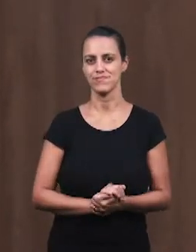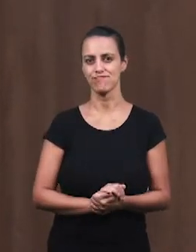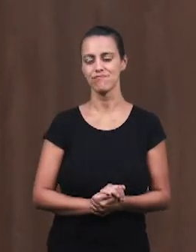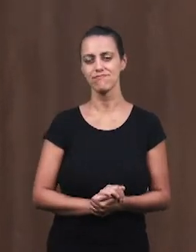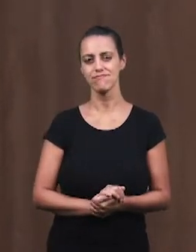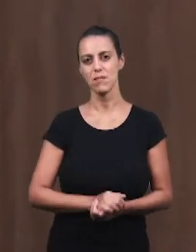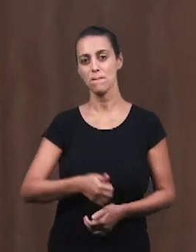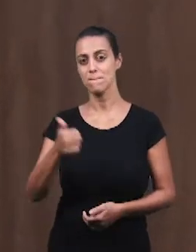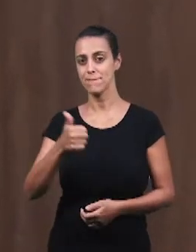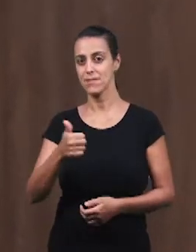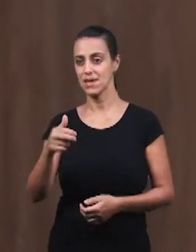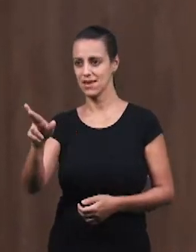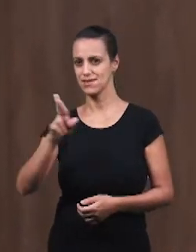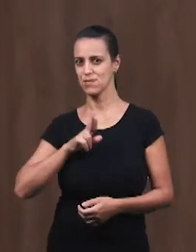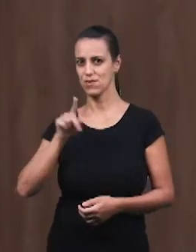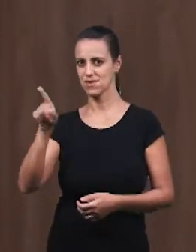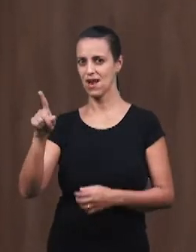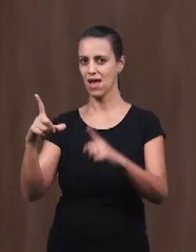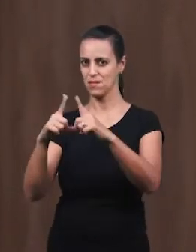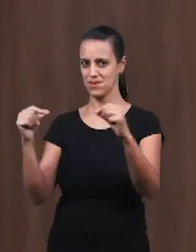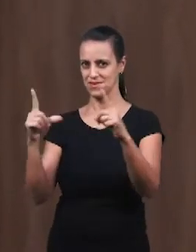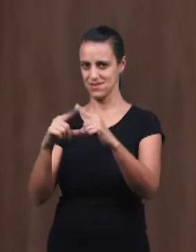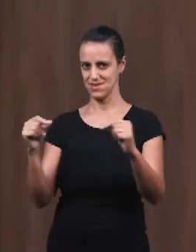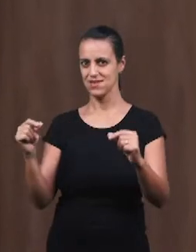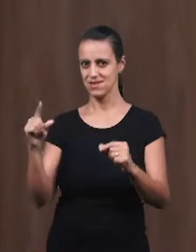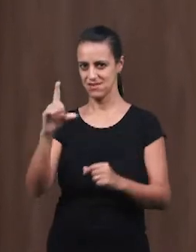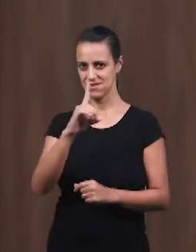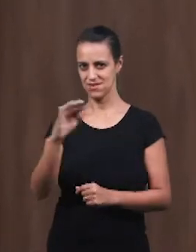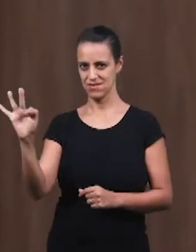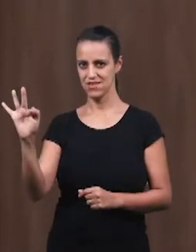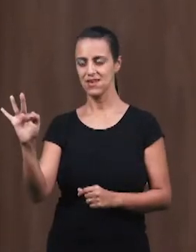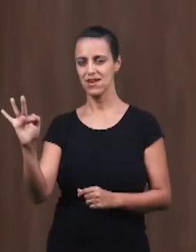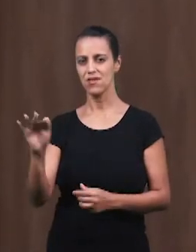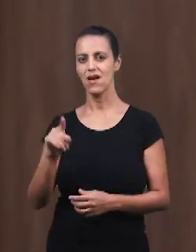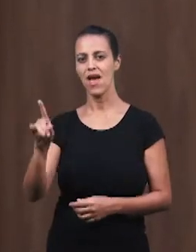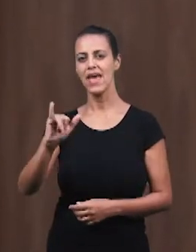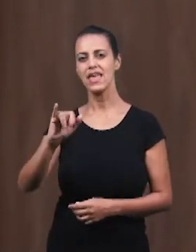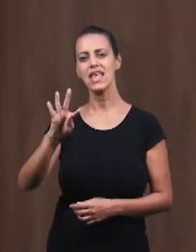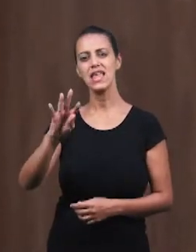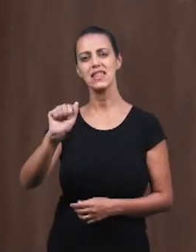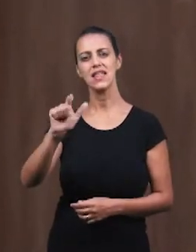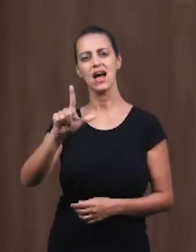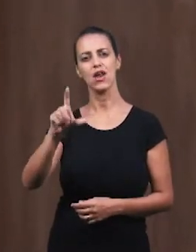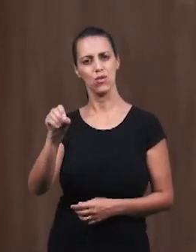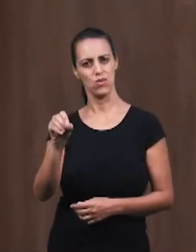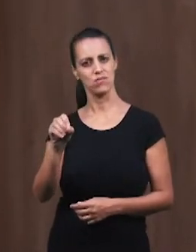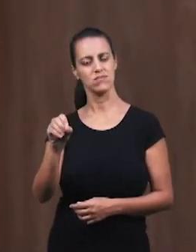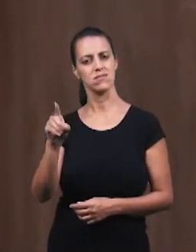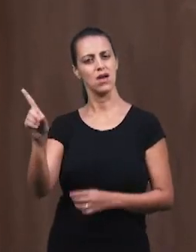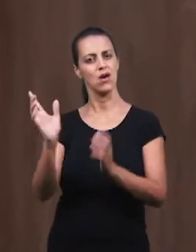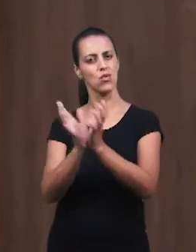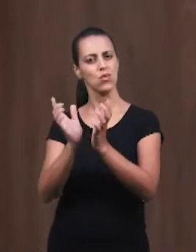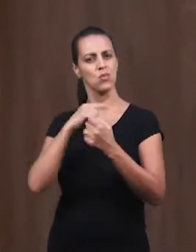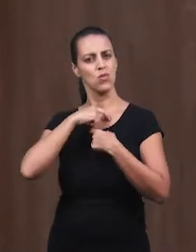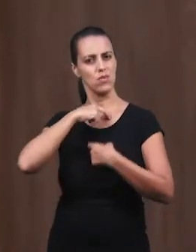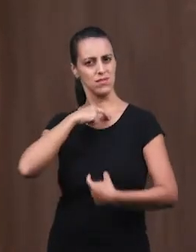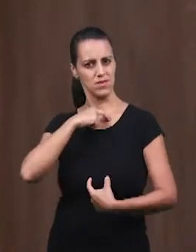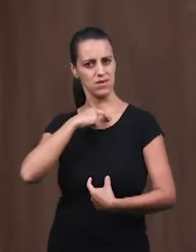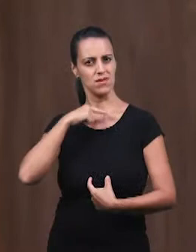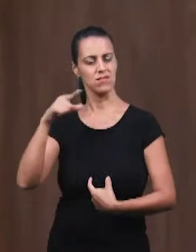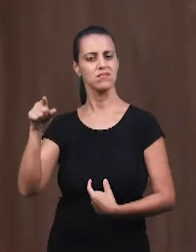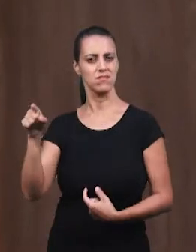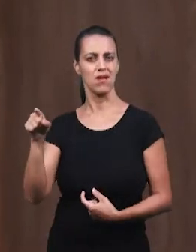vamos primeiramente lá para o Distrito Federal, em Brasília, onde ali o nosso irmão Ítalo, ele é do grupo de obreiros da cidade da